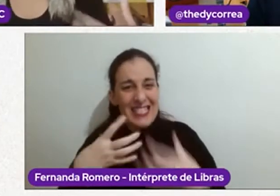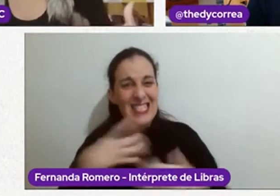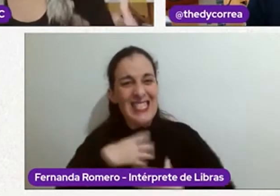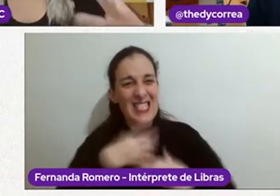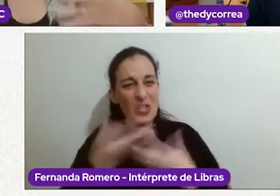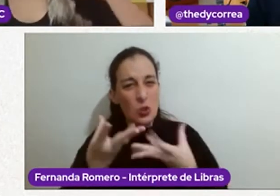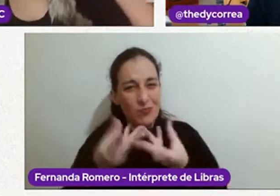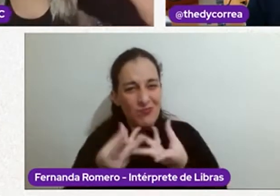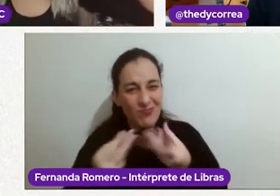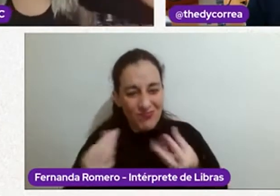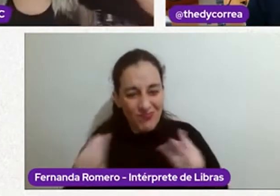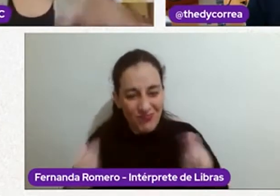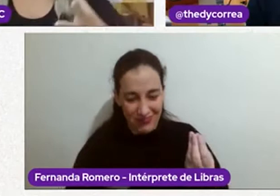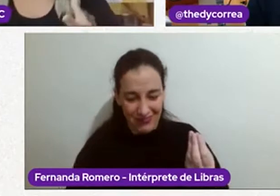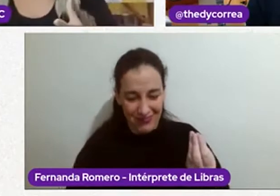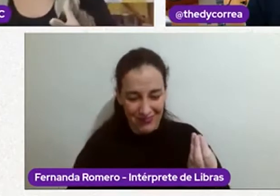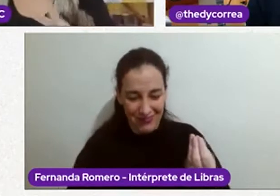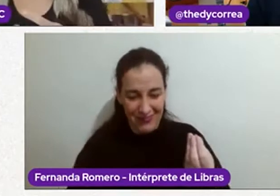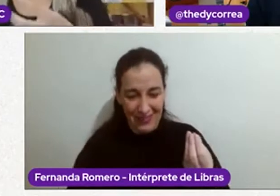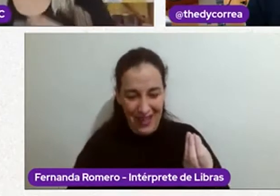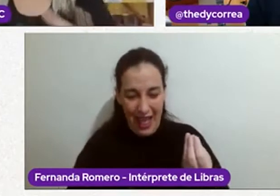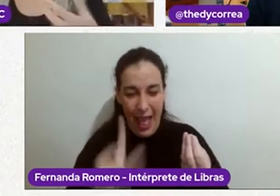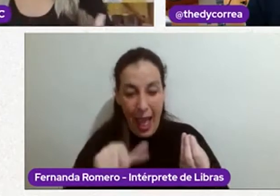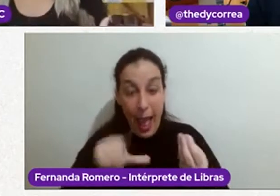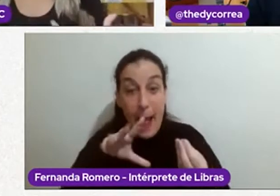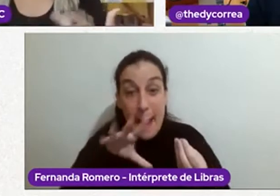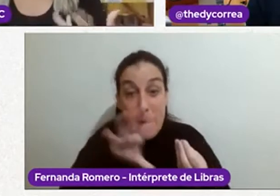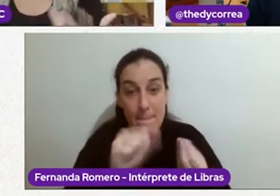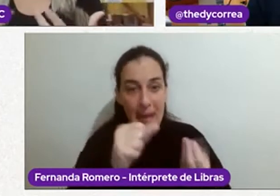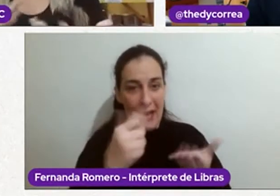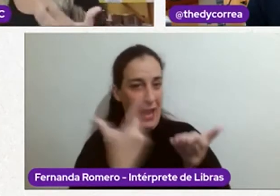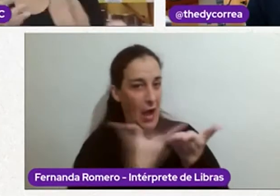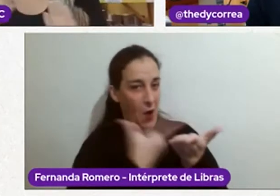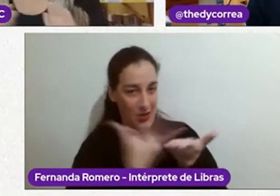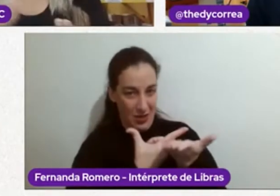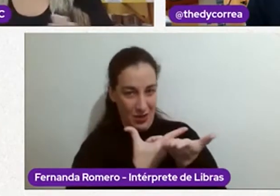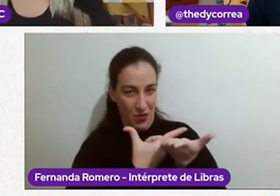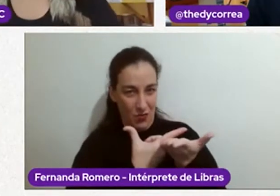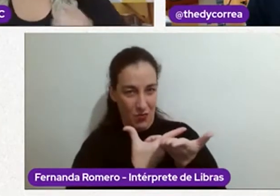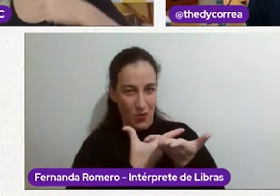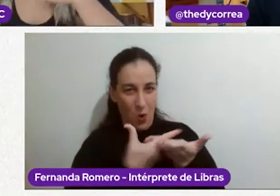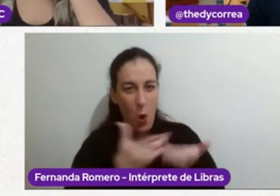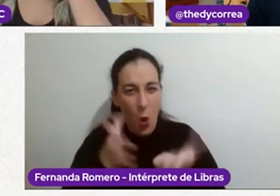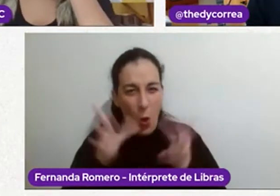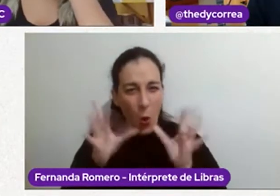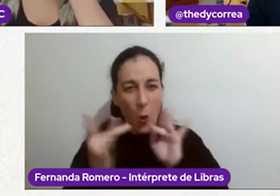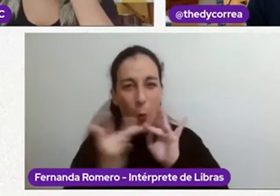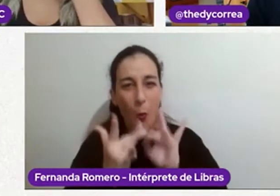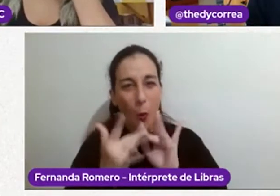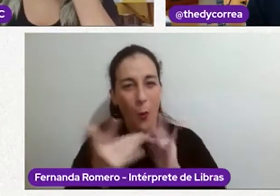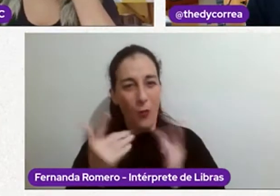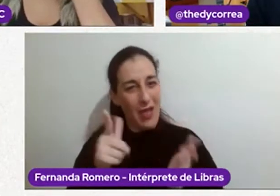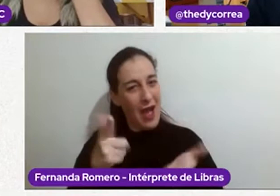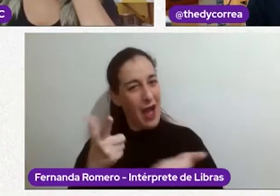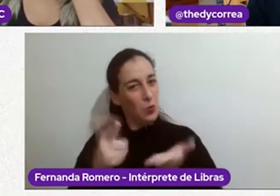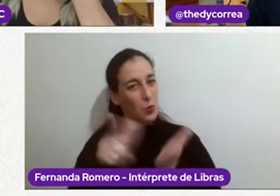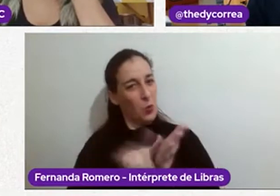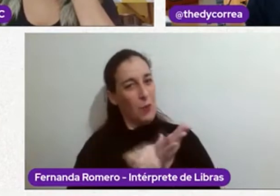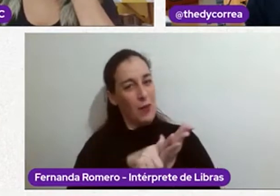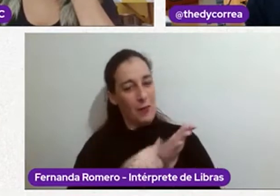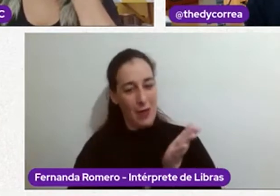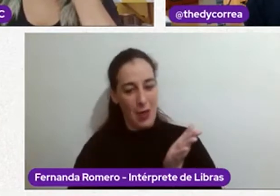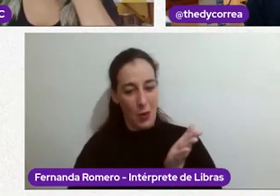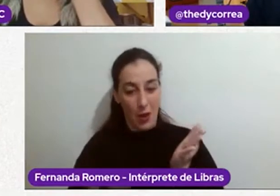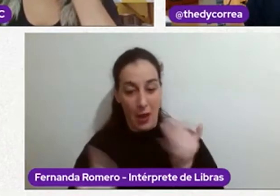tem igual, né? Assim, de tu ter o livro, de tu poder aquele contato, né? Eu,